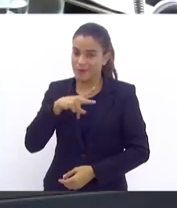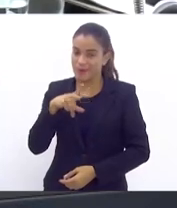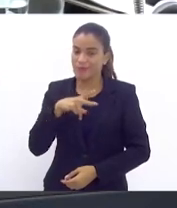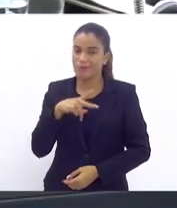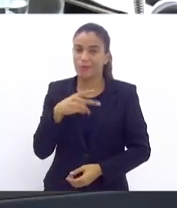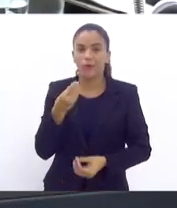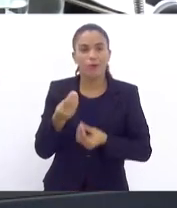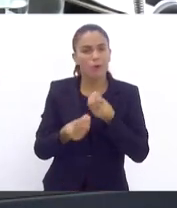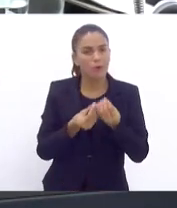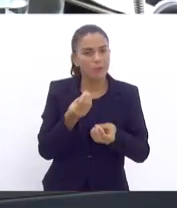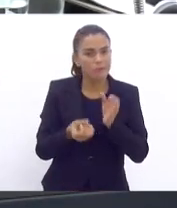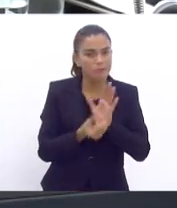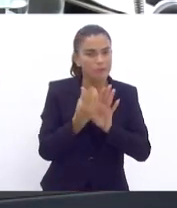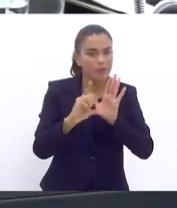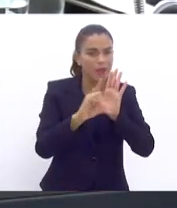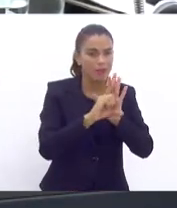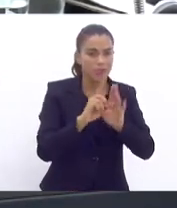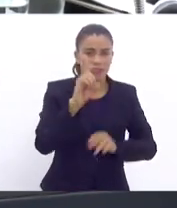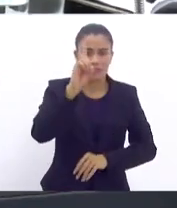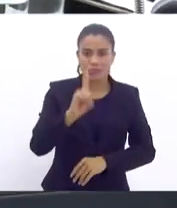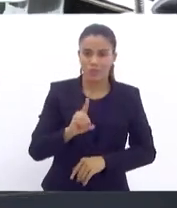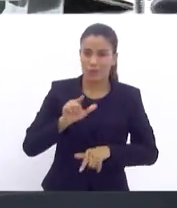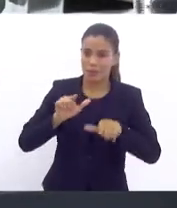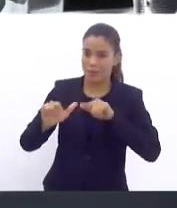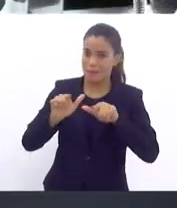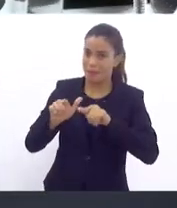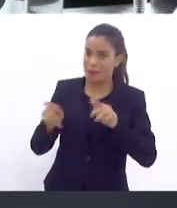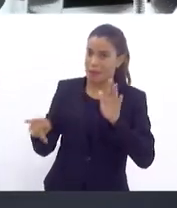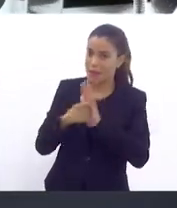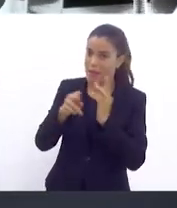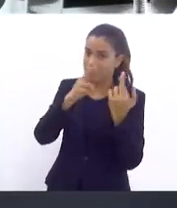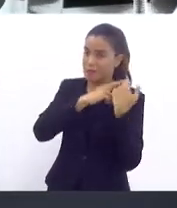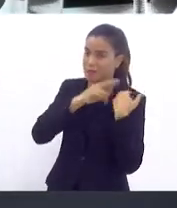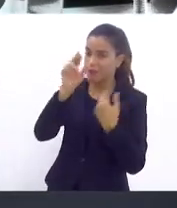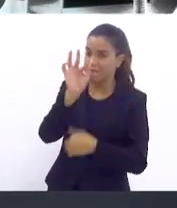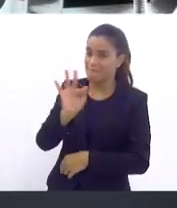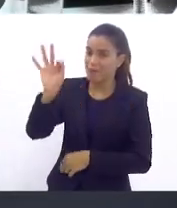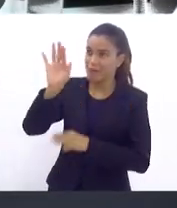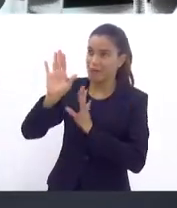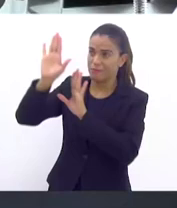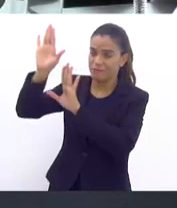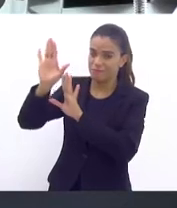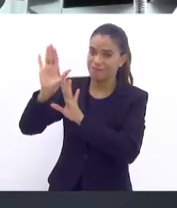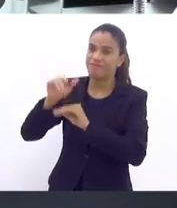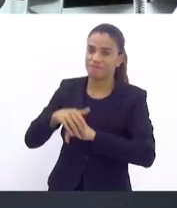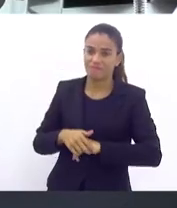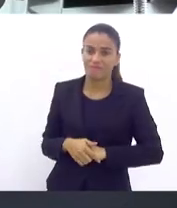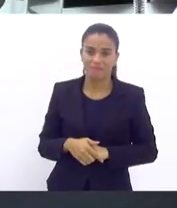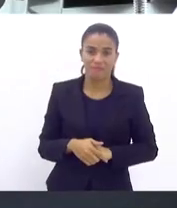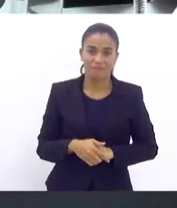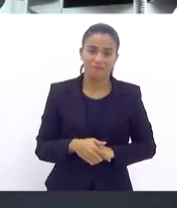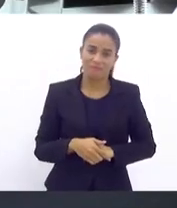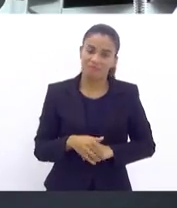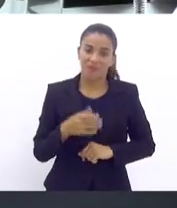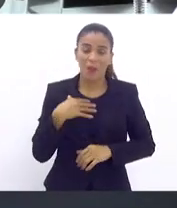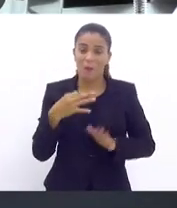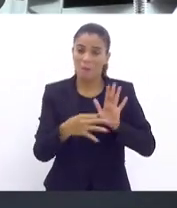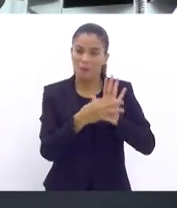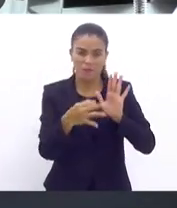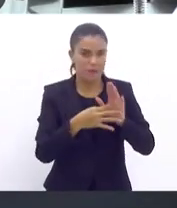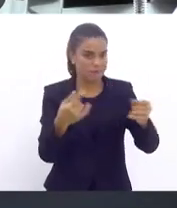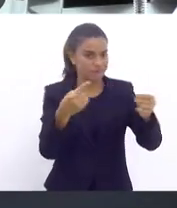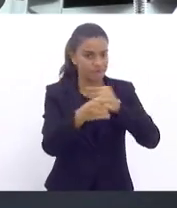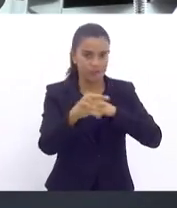legislação sobre direito do trabalho é privativa da União Infelizmente o projeto tem salvado é um parecer pela